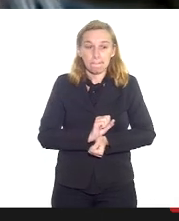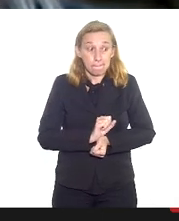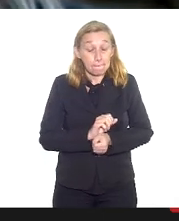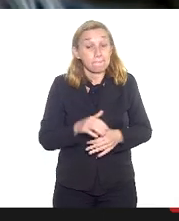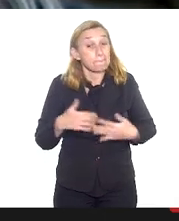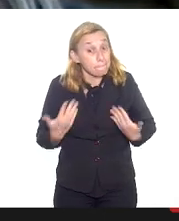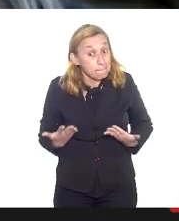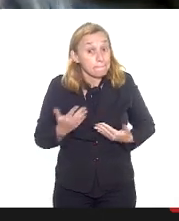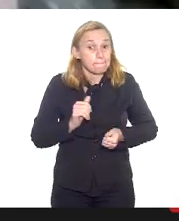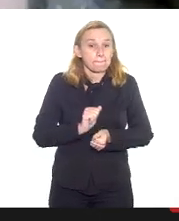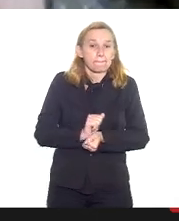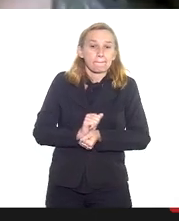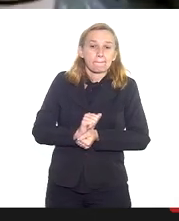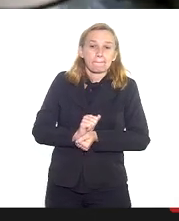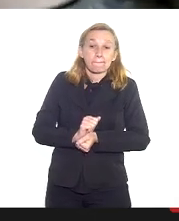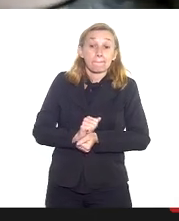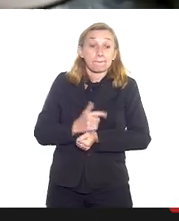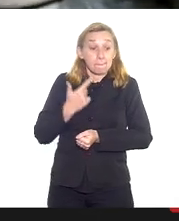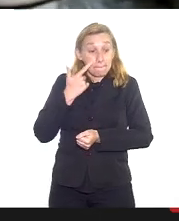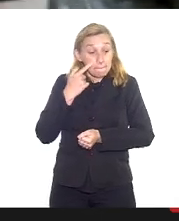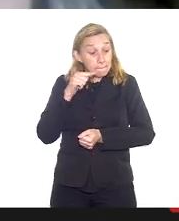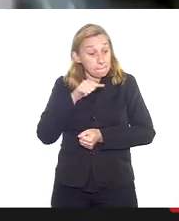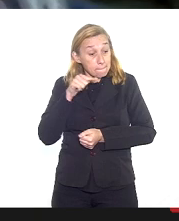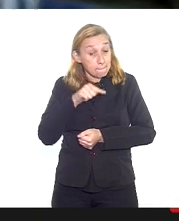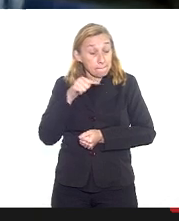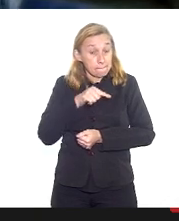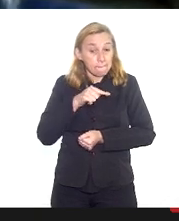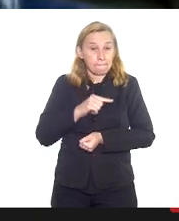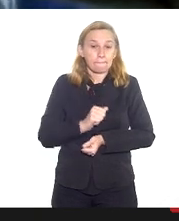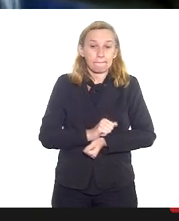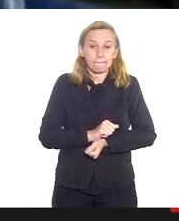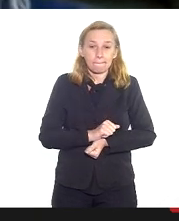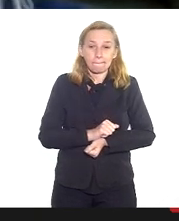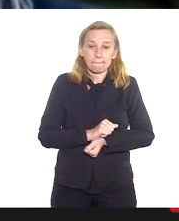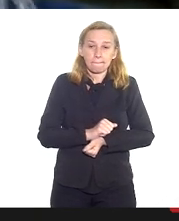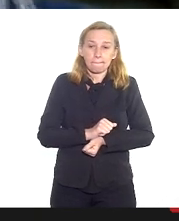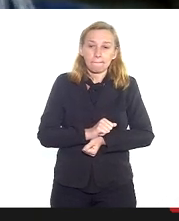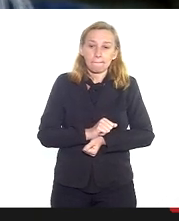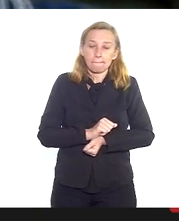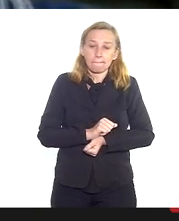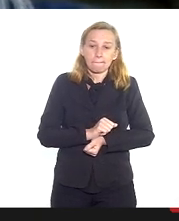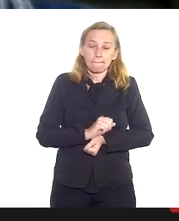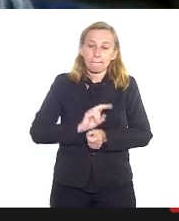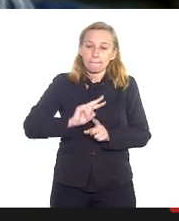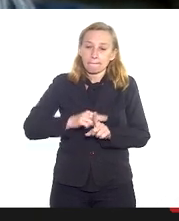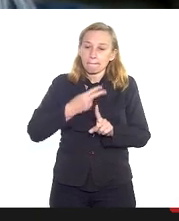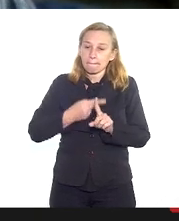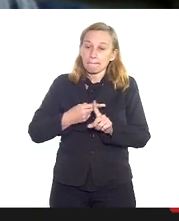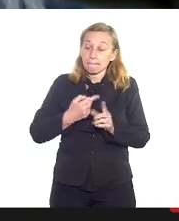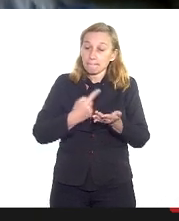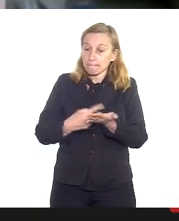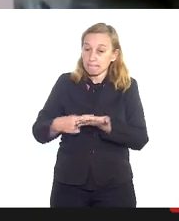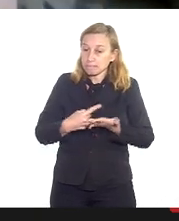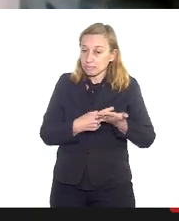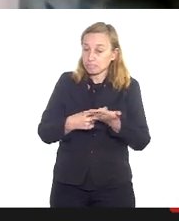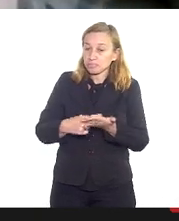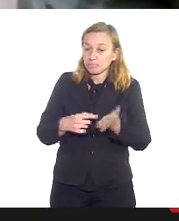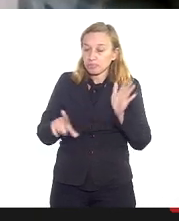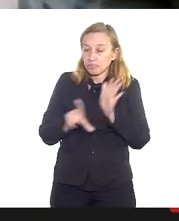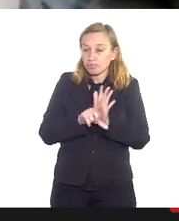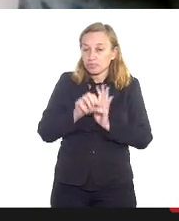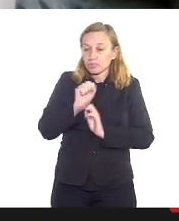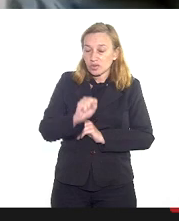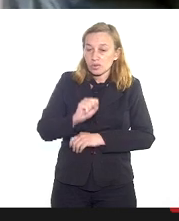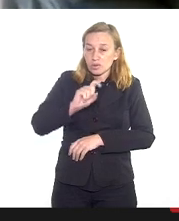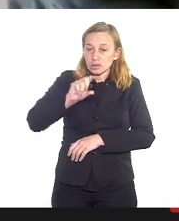Então, nós matamos ali a multiplicidade de acordos. É a Lei